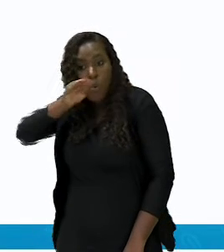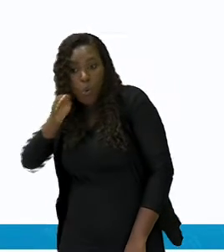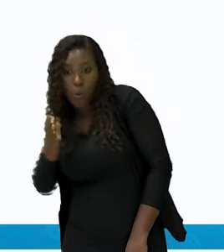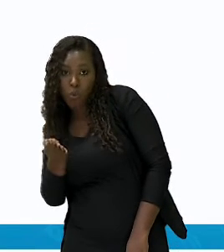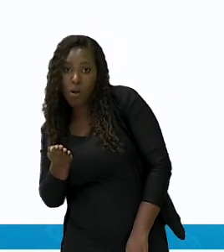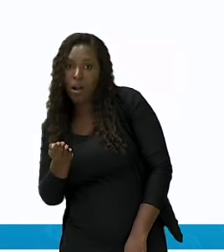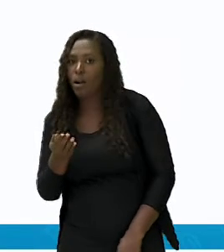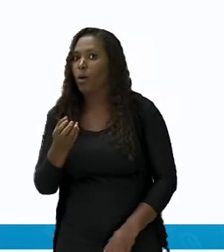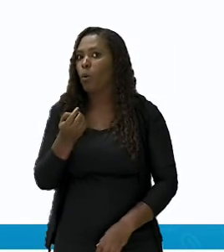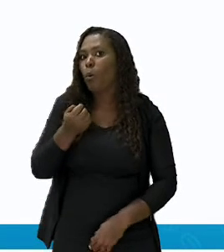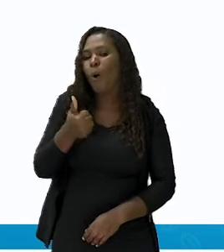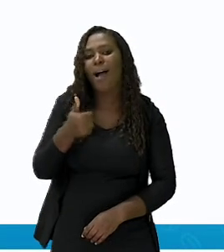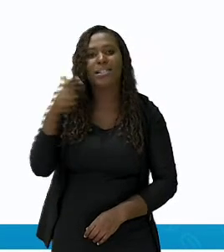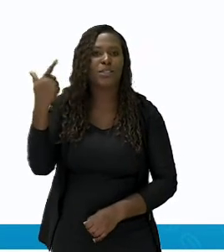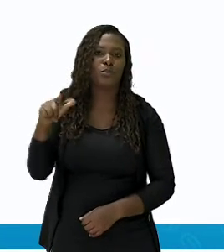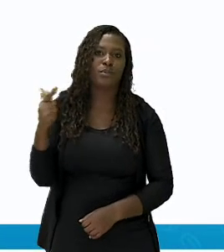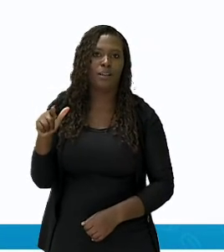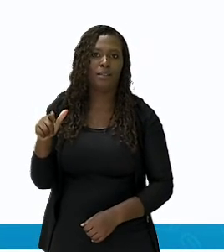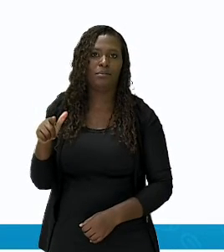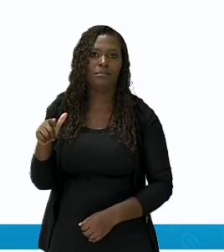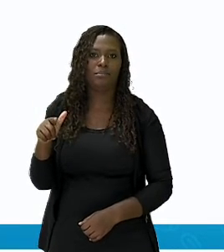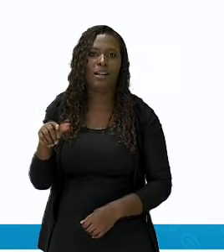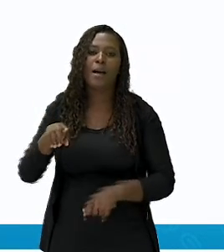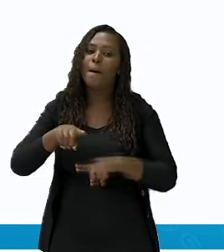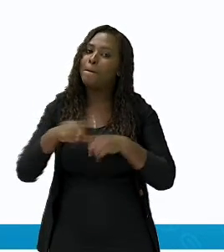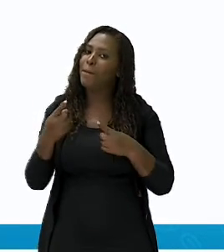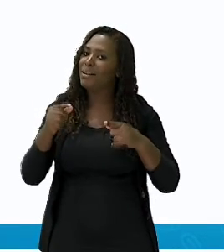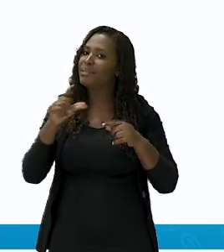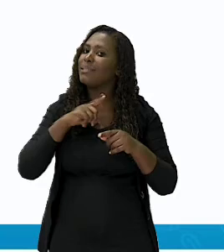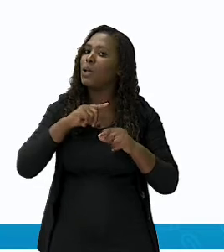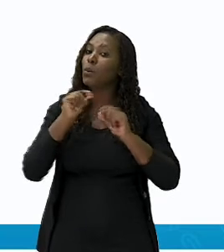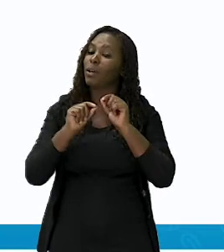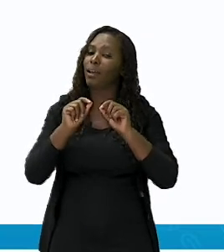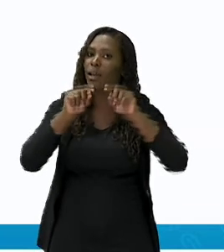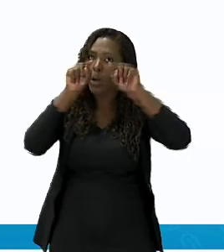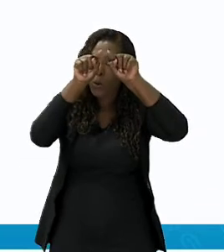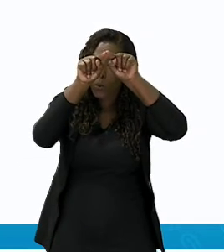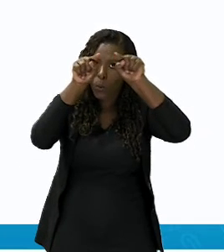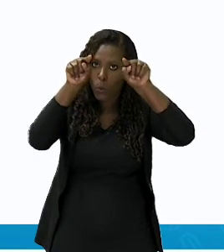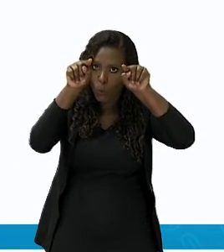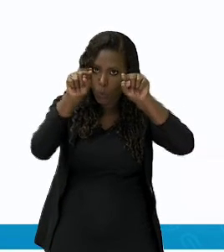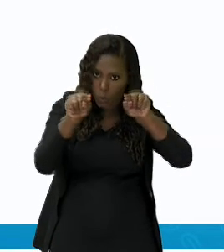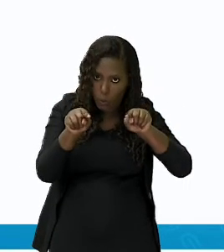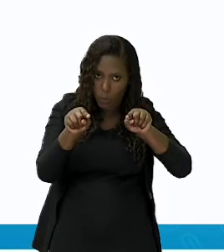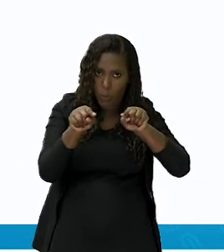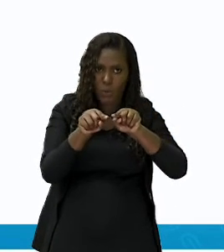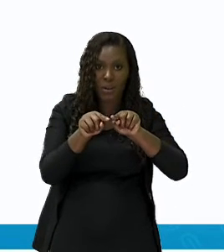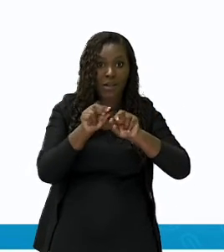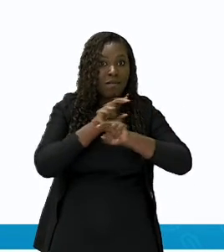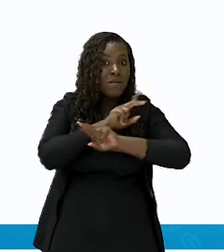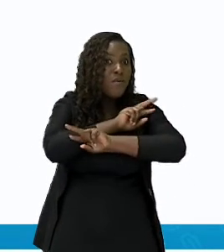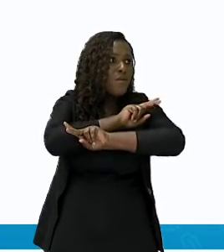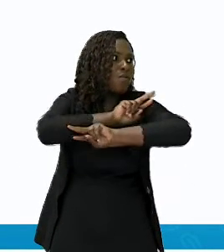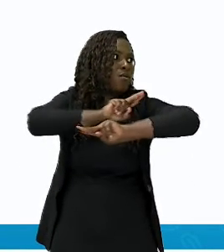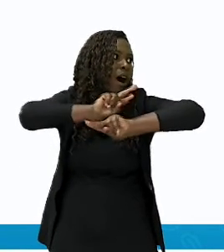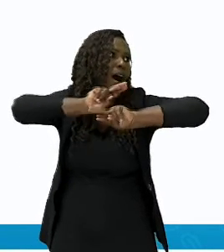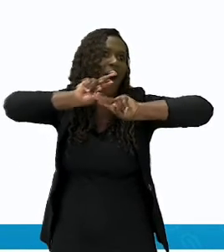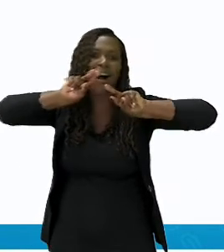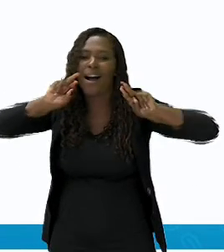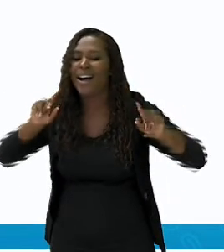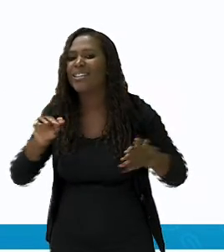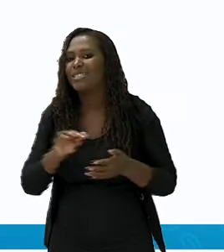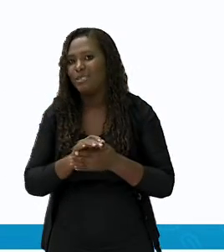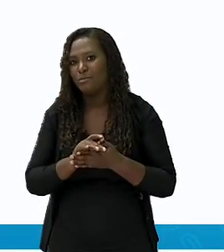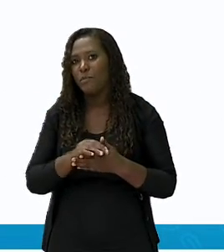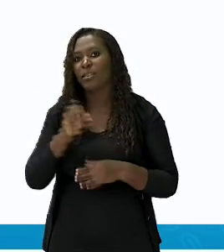e você vê muitos cubos. Quando você vê muitos cubos, esse estilo ele